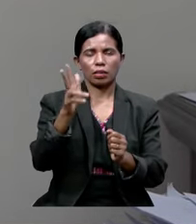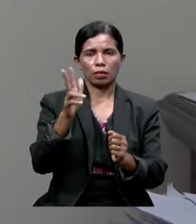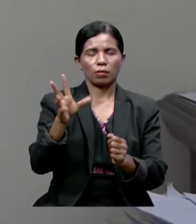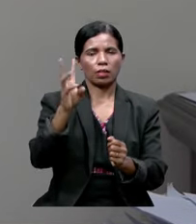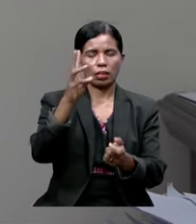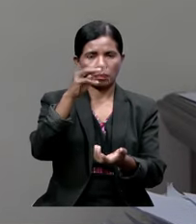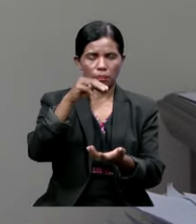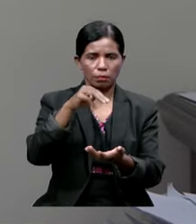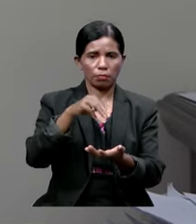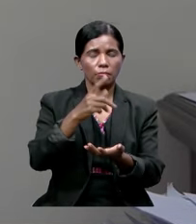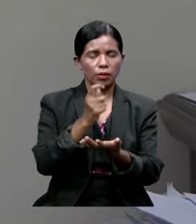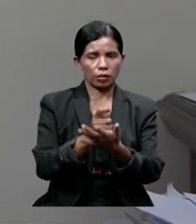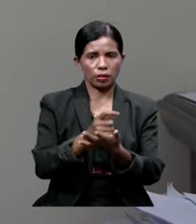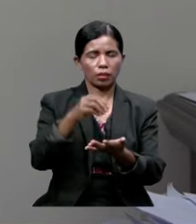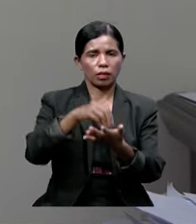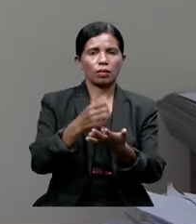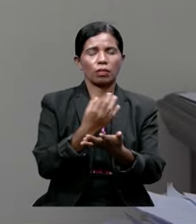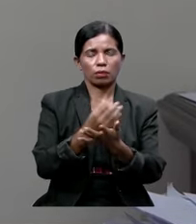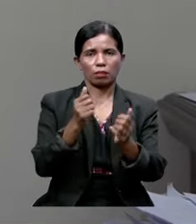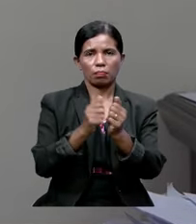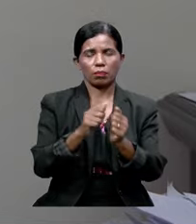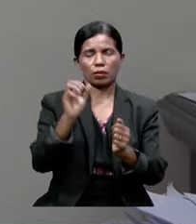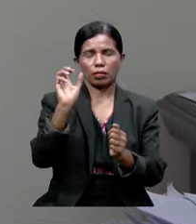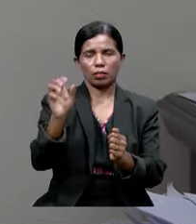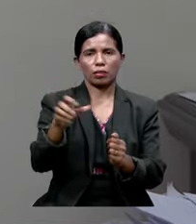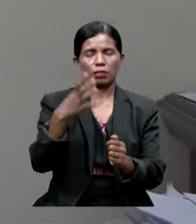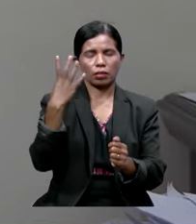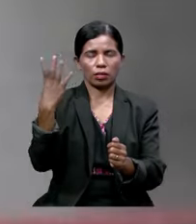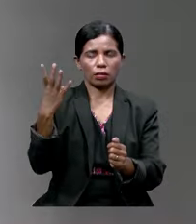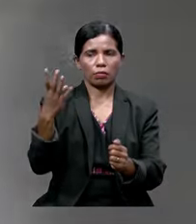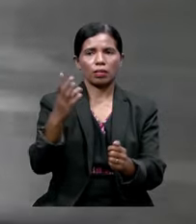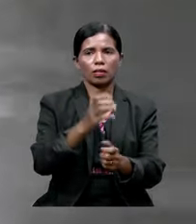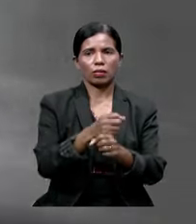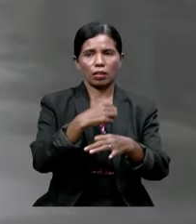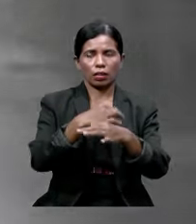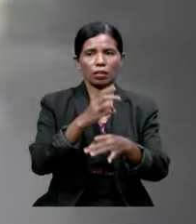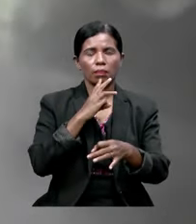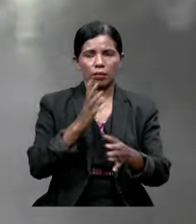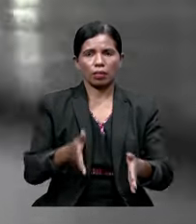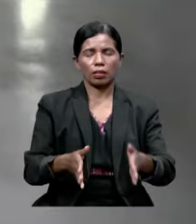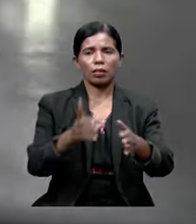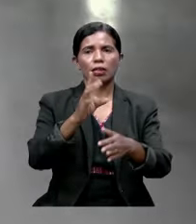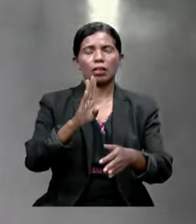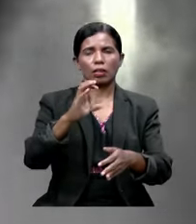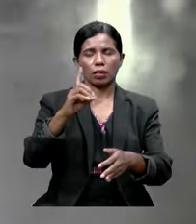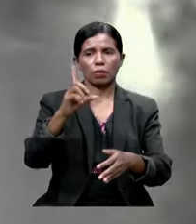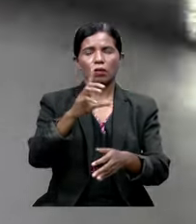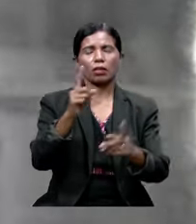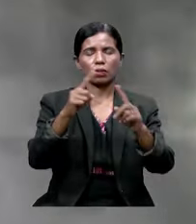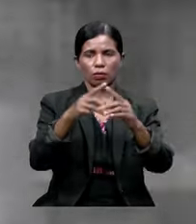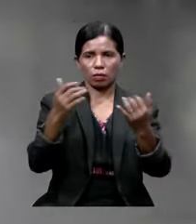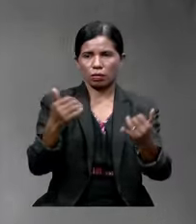resinen, No aloka ona tokon sanulu resin lima ba BTL atu konstrui drenazen iha kaikoli mai beto